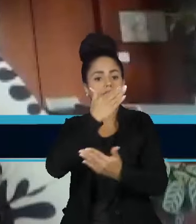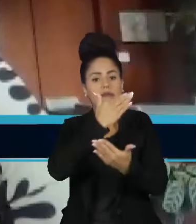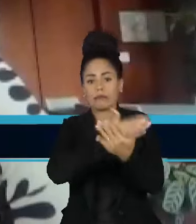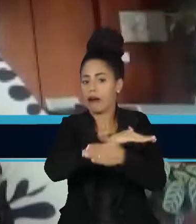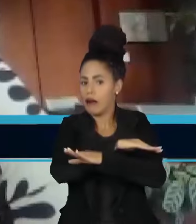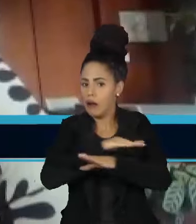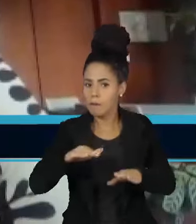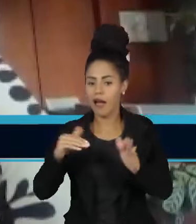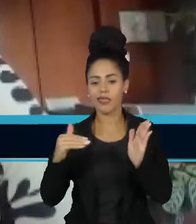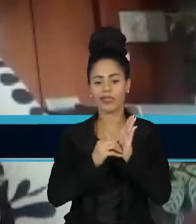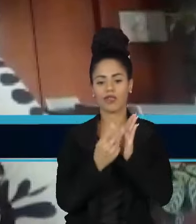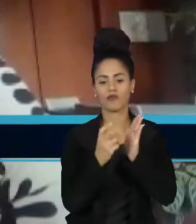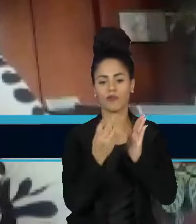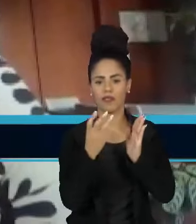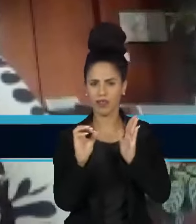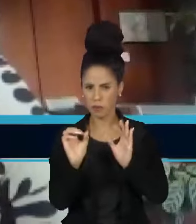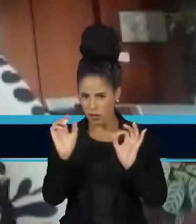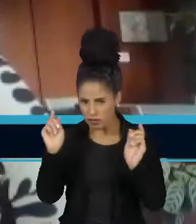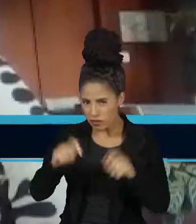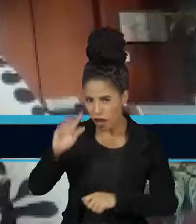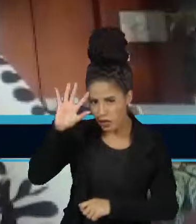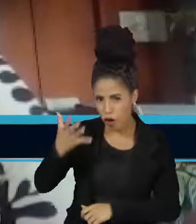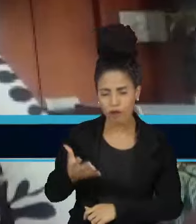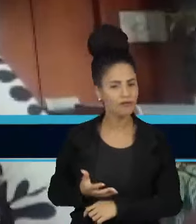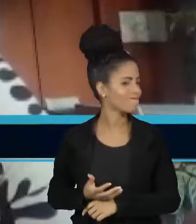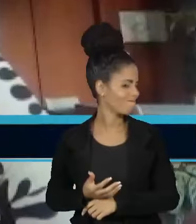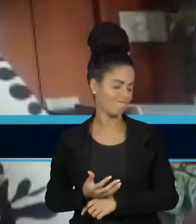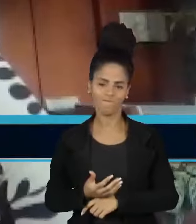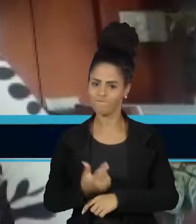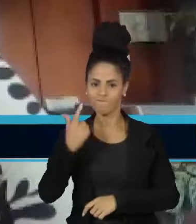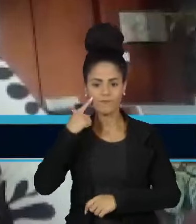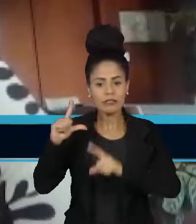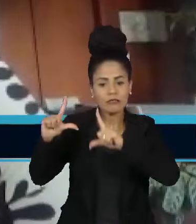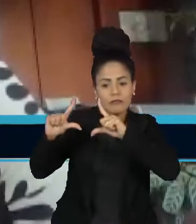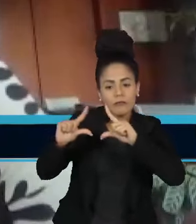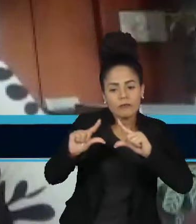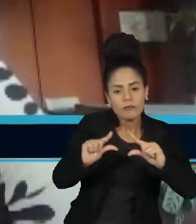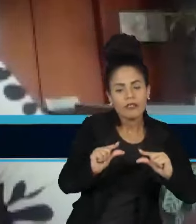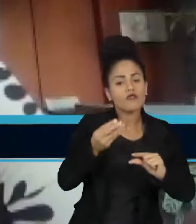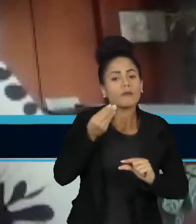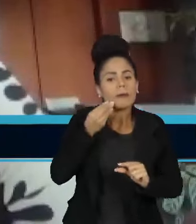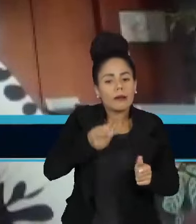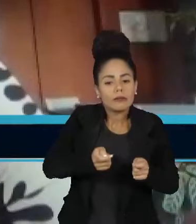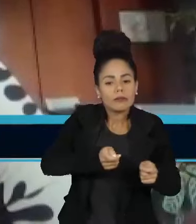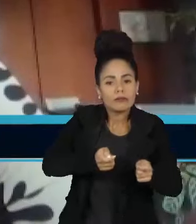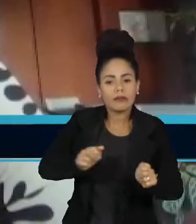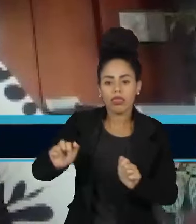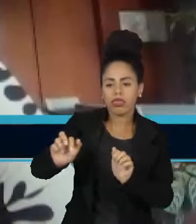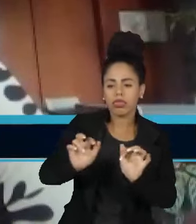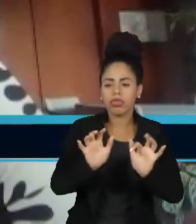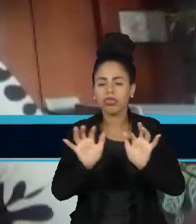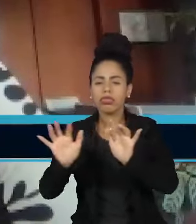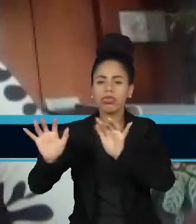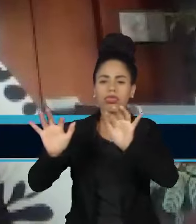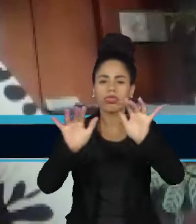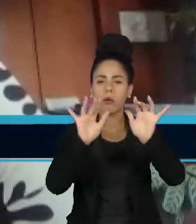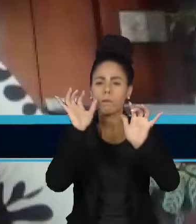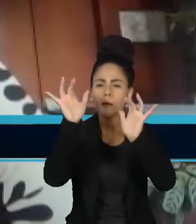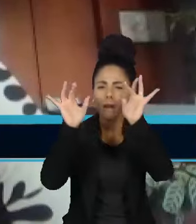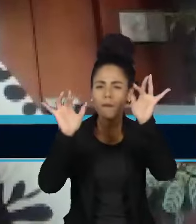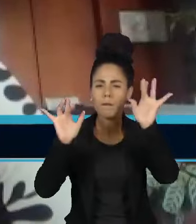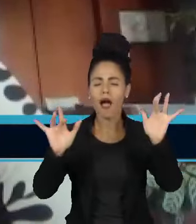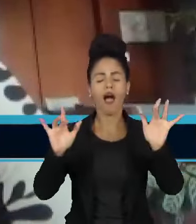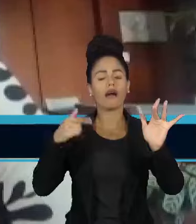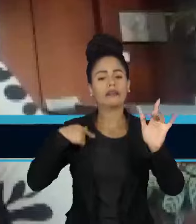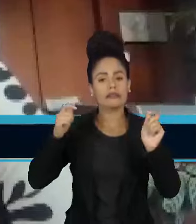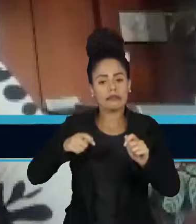mas isso não basta. Além de reduzir ou cessar a emissão de gás efeito estufa drasticamente,